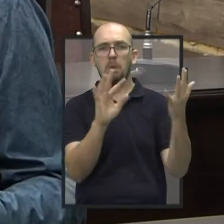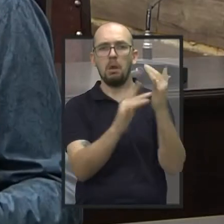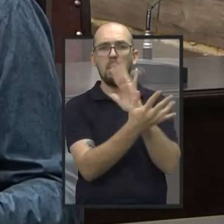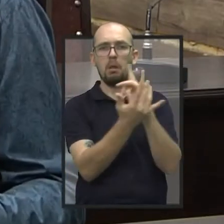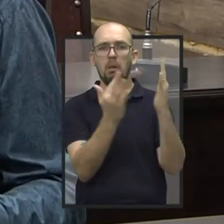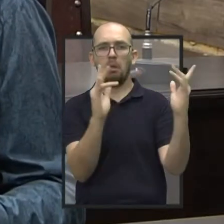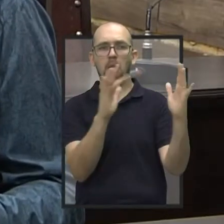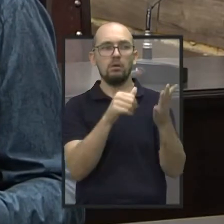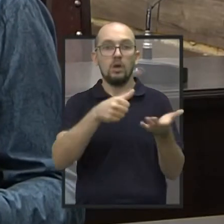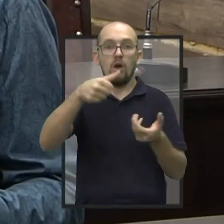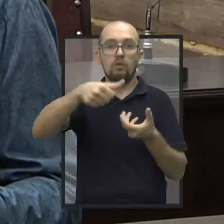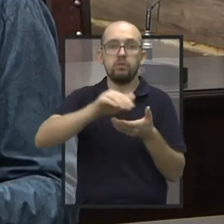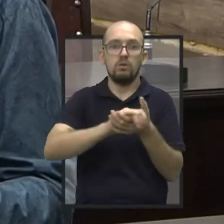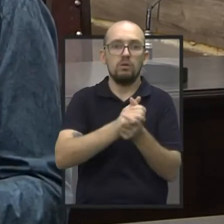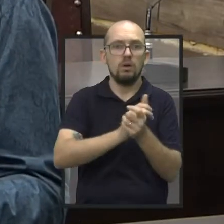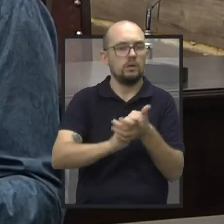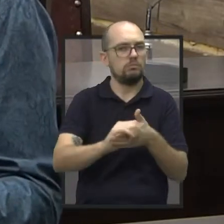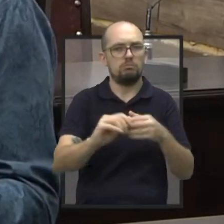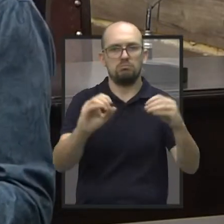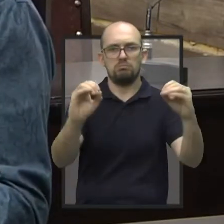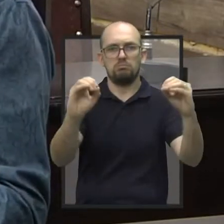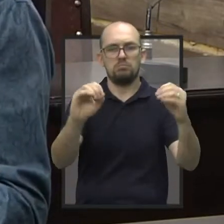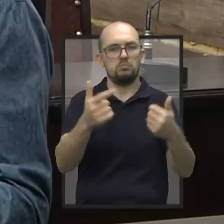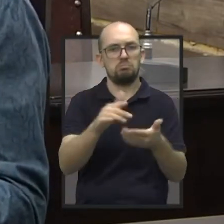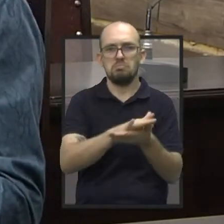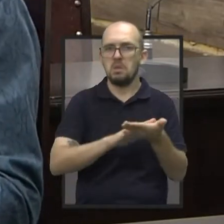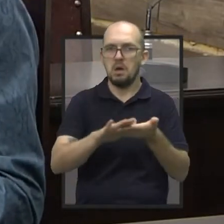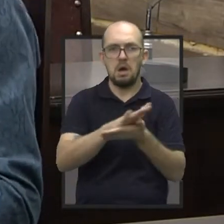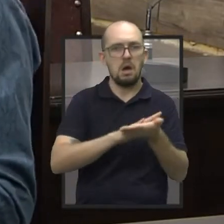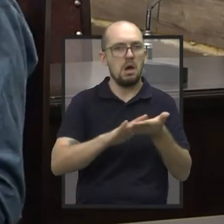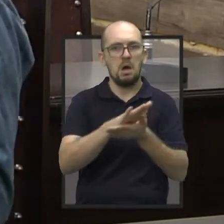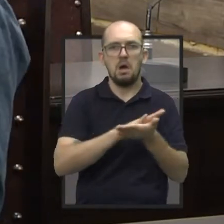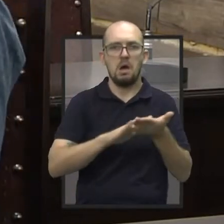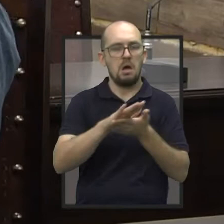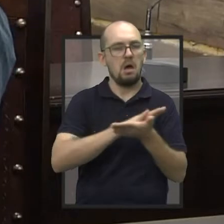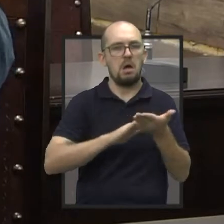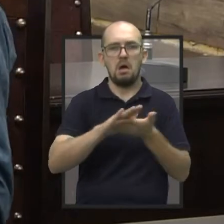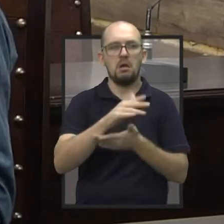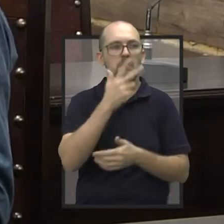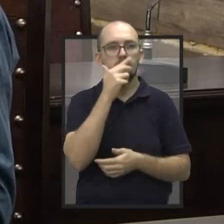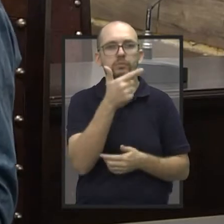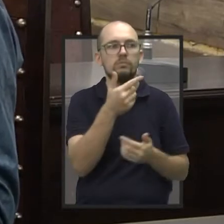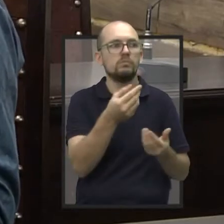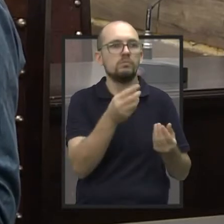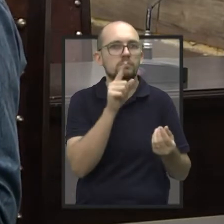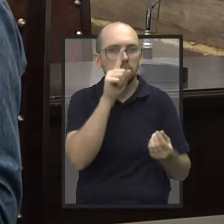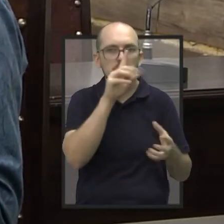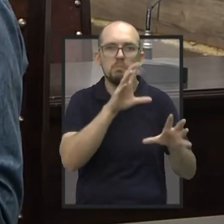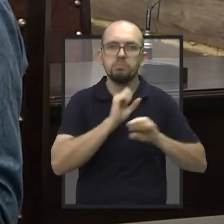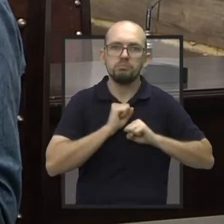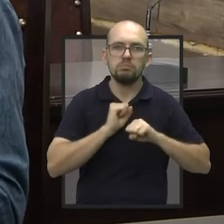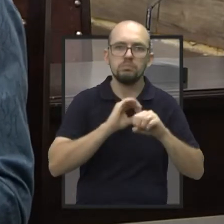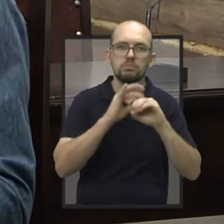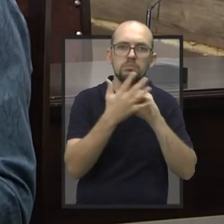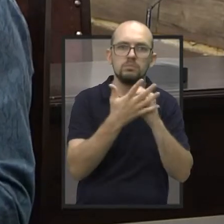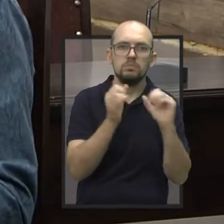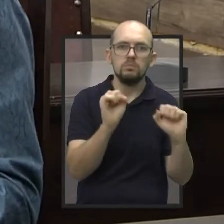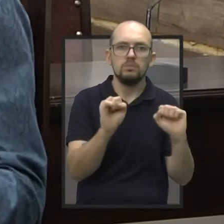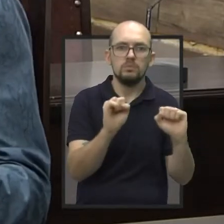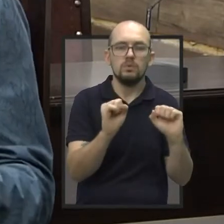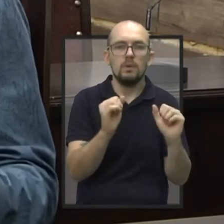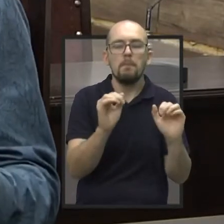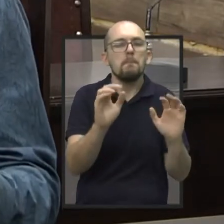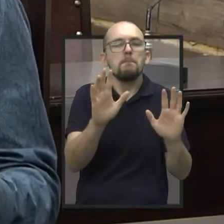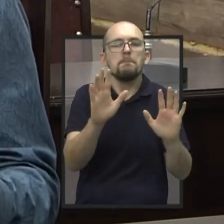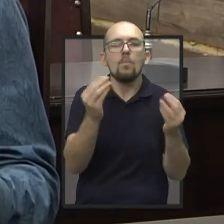nada que faça com que não se contamine, que não tenha risco de contaminação. Mesmo porque para